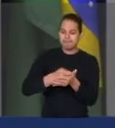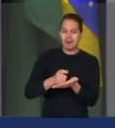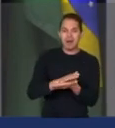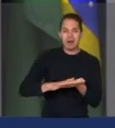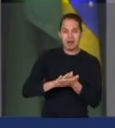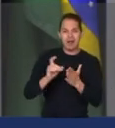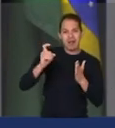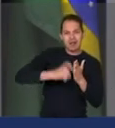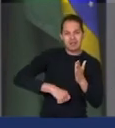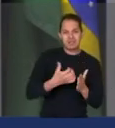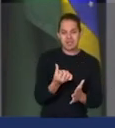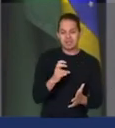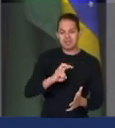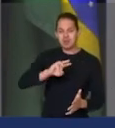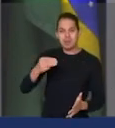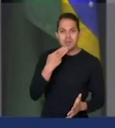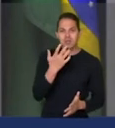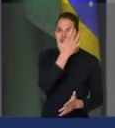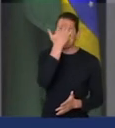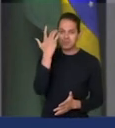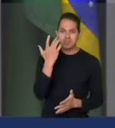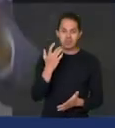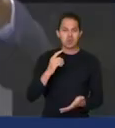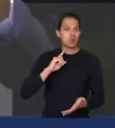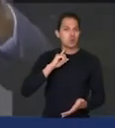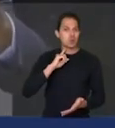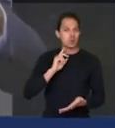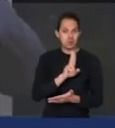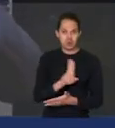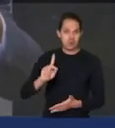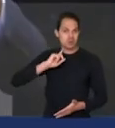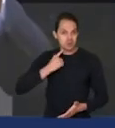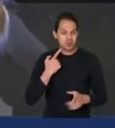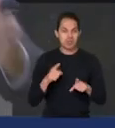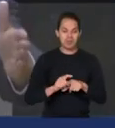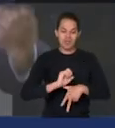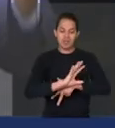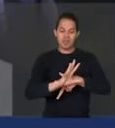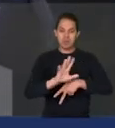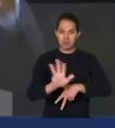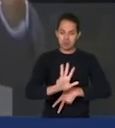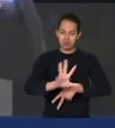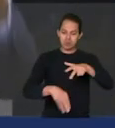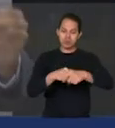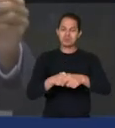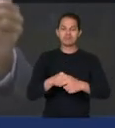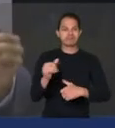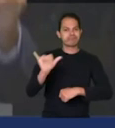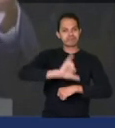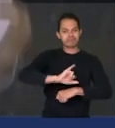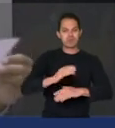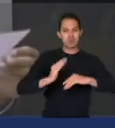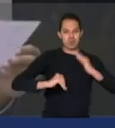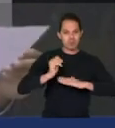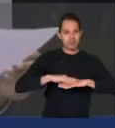de pessoas ao SPC foi ali. O Lula transformou a corrupção numa ferramenta central do seu modelo de governo